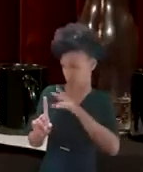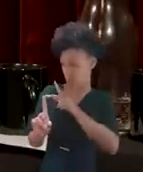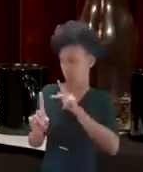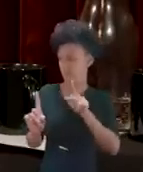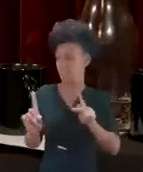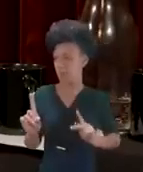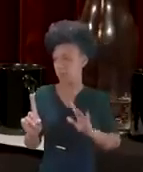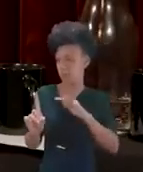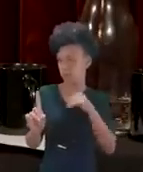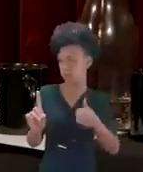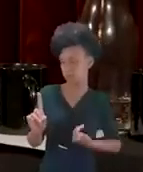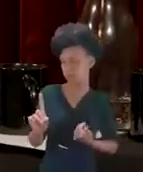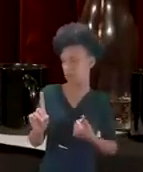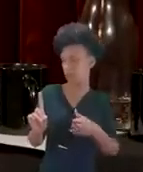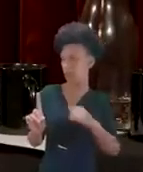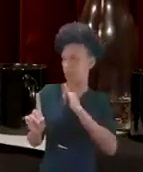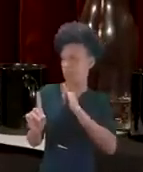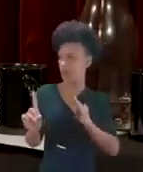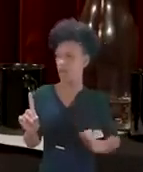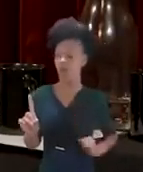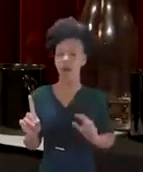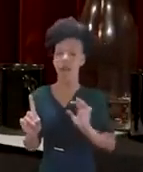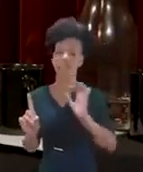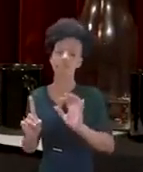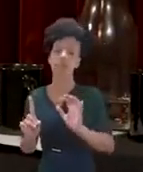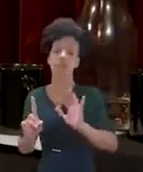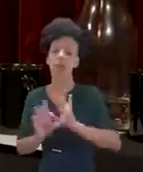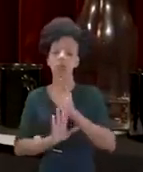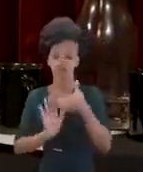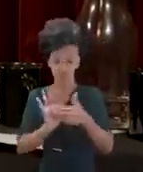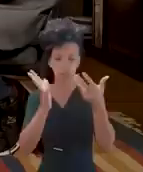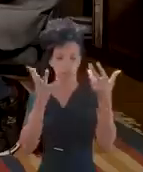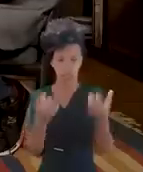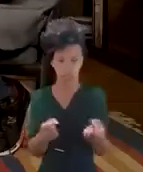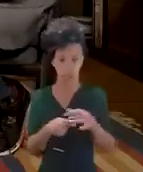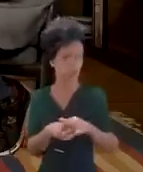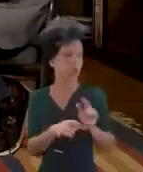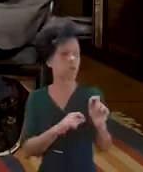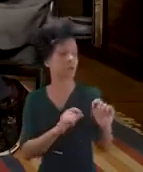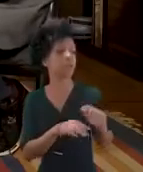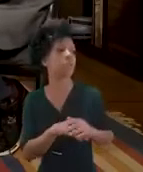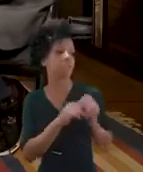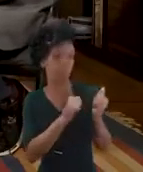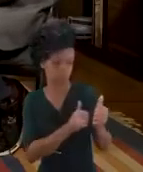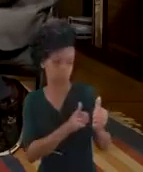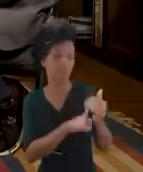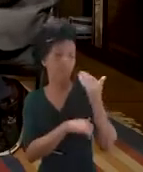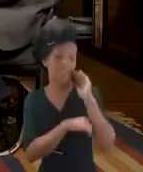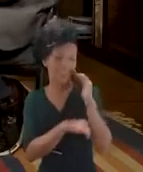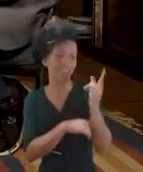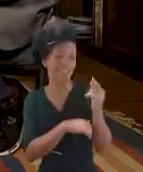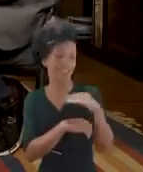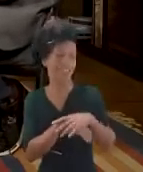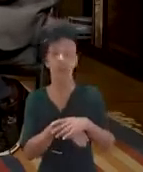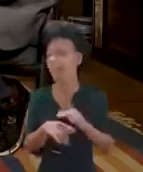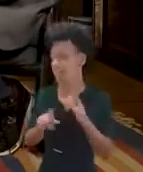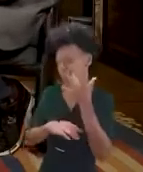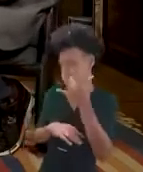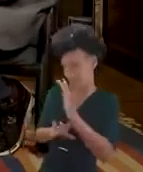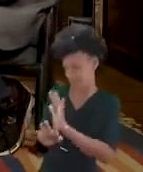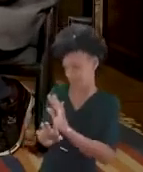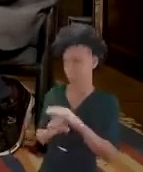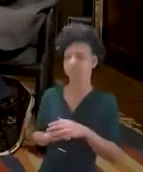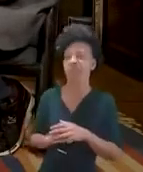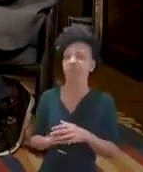que era o presidente o Imperador e fala gente assim não é e cumprir aquilo que você falar Show O pai dela quer